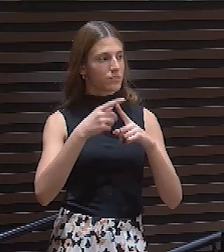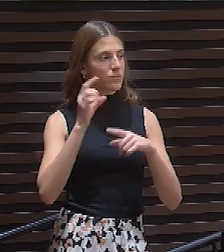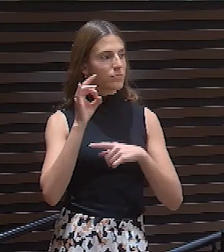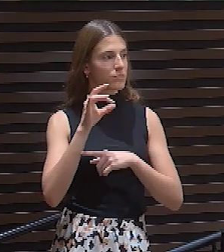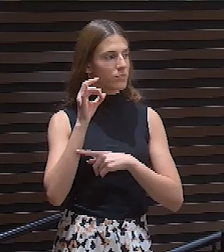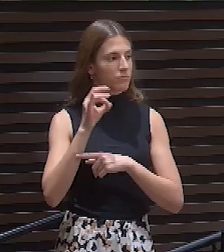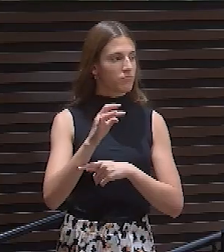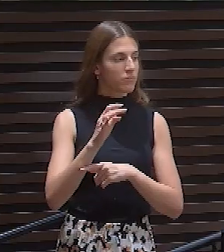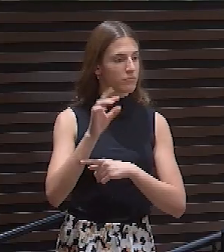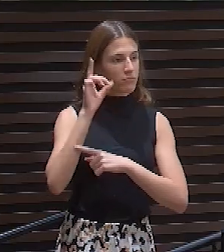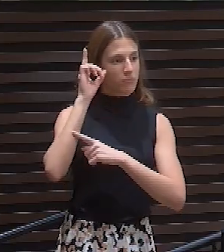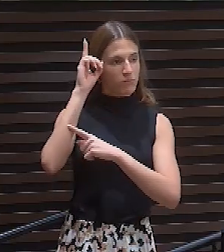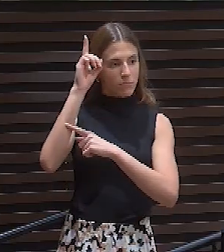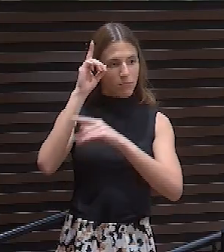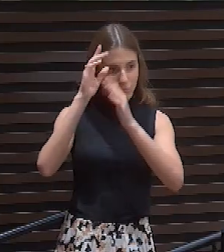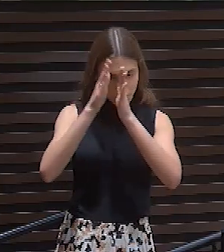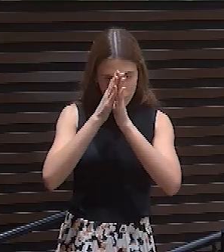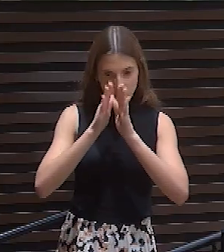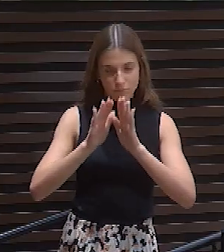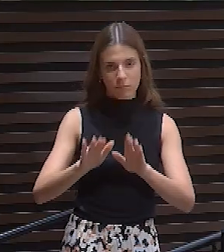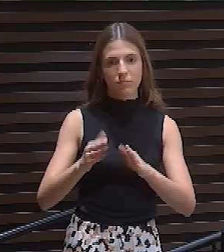a Ele servirás.